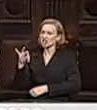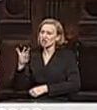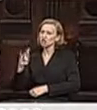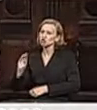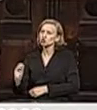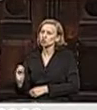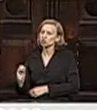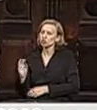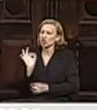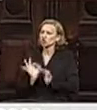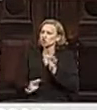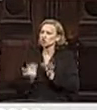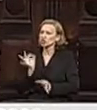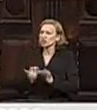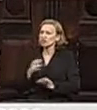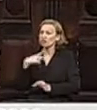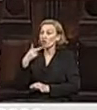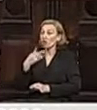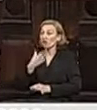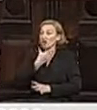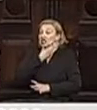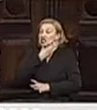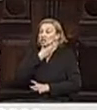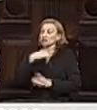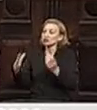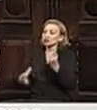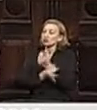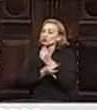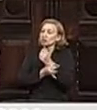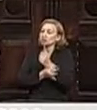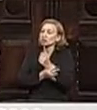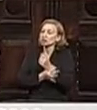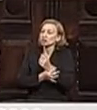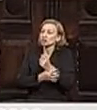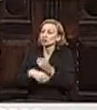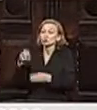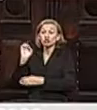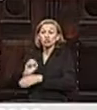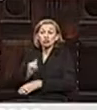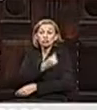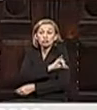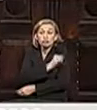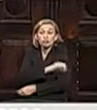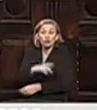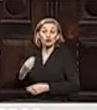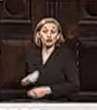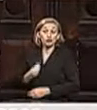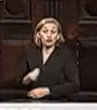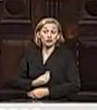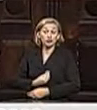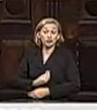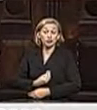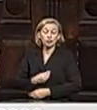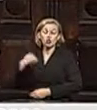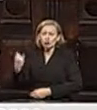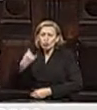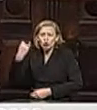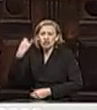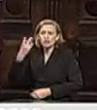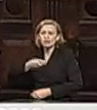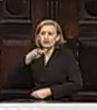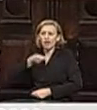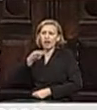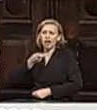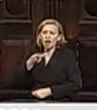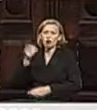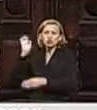da Justiça é a crise de segurança que o estado do Rio de Janeiro vive. E tão importante é dizer que o